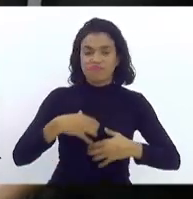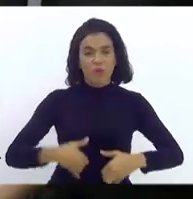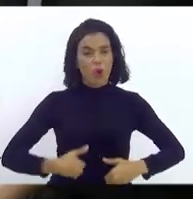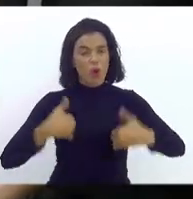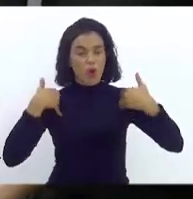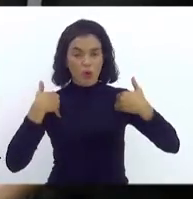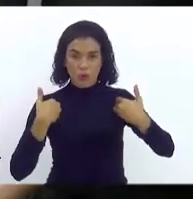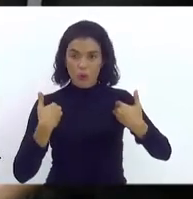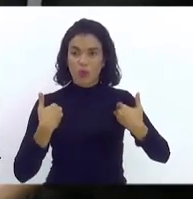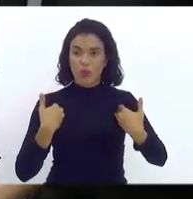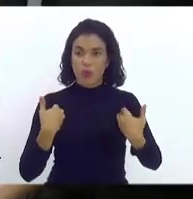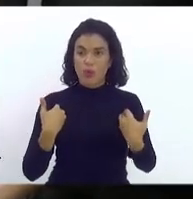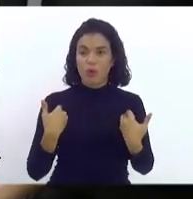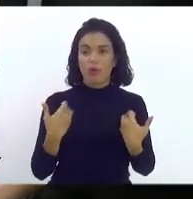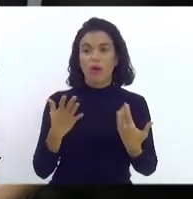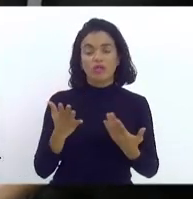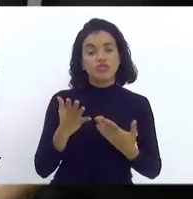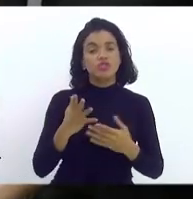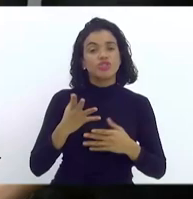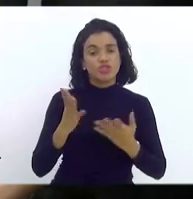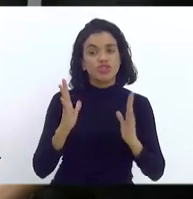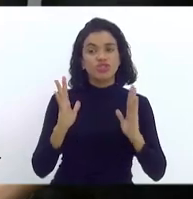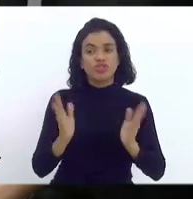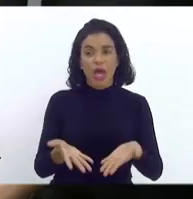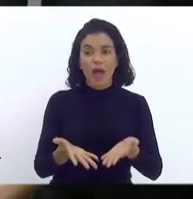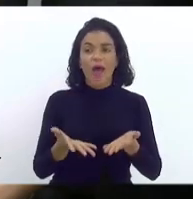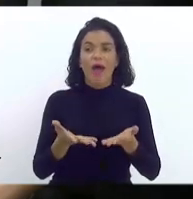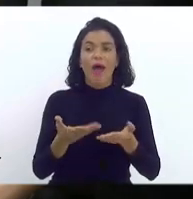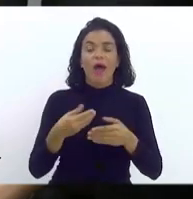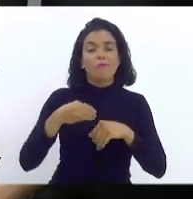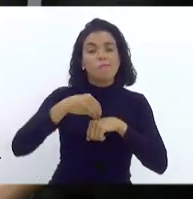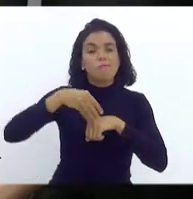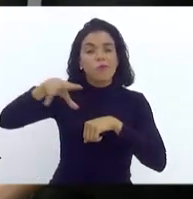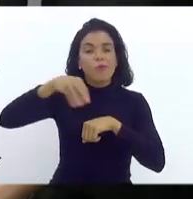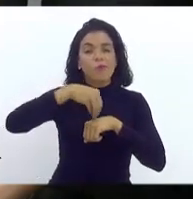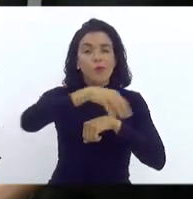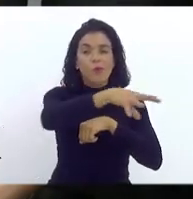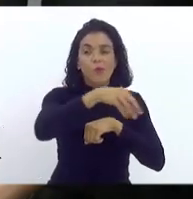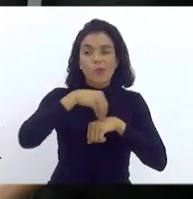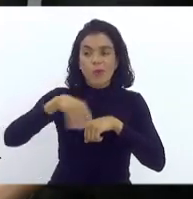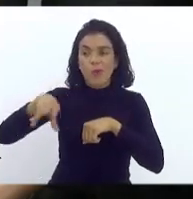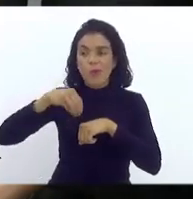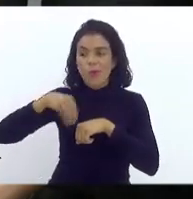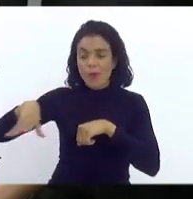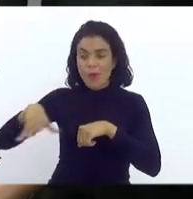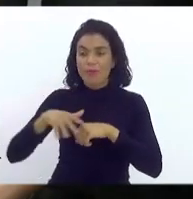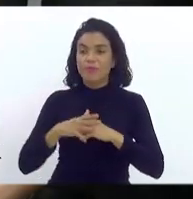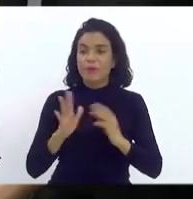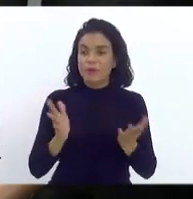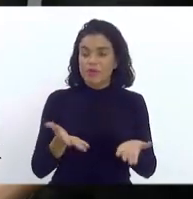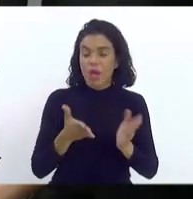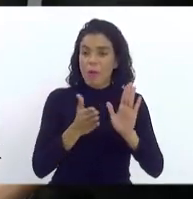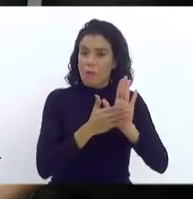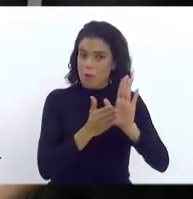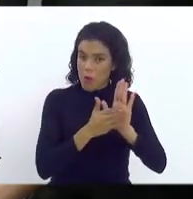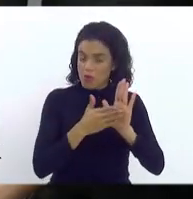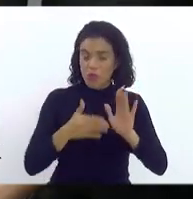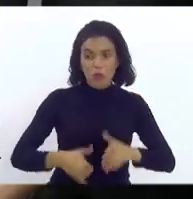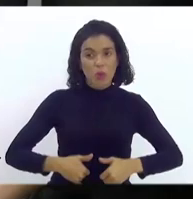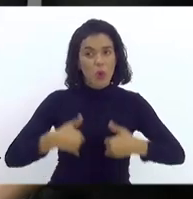inclusive, exportou para outras unidades do grupo no mundo. Então, um projeto que muito, muito nos